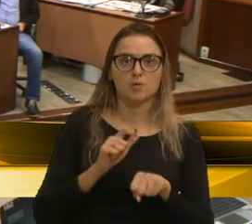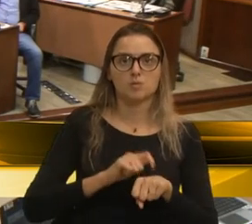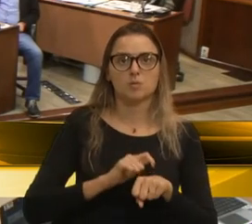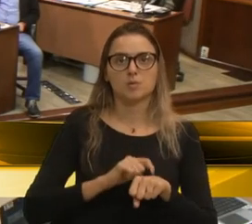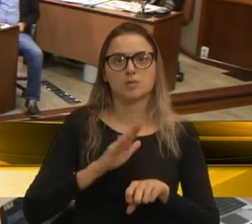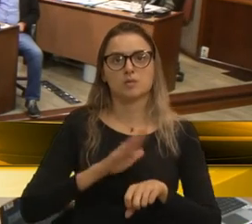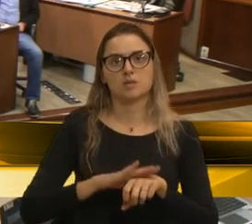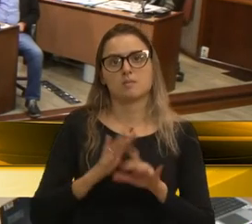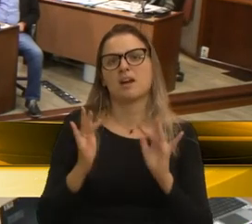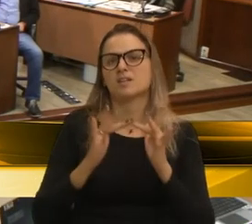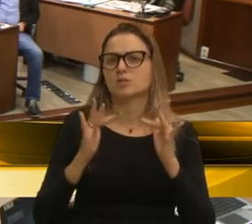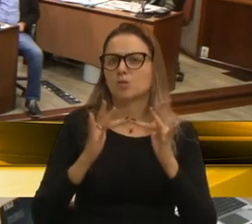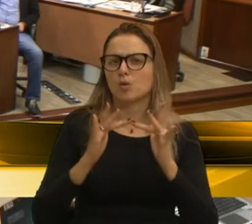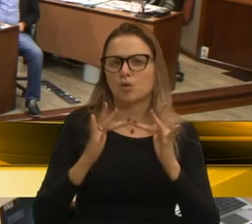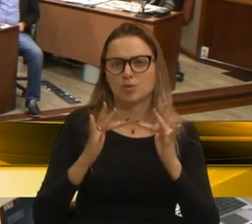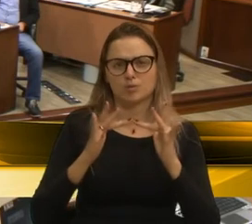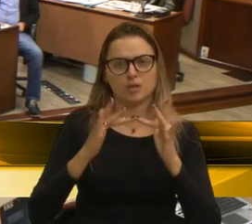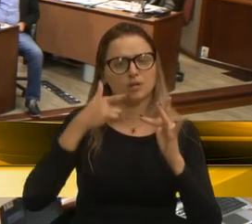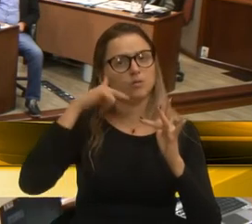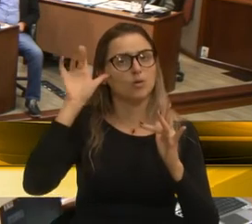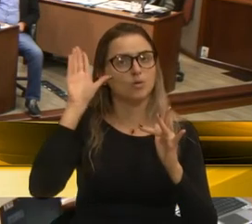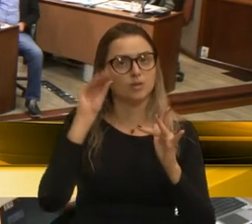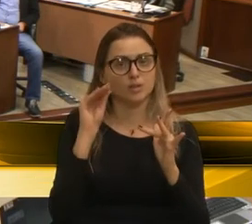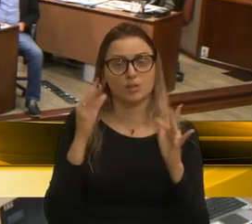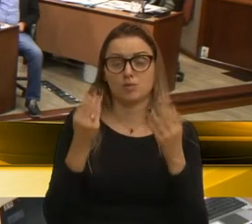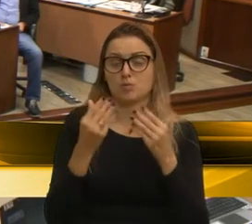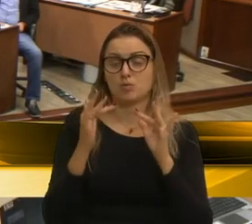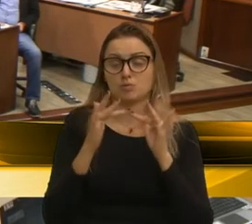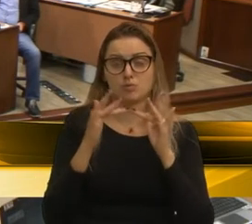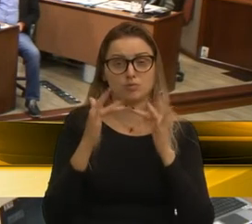recebi contatos, foi na noite de ontem de noite.